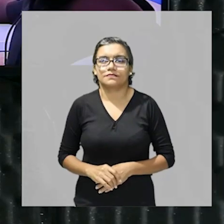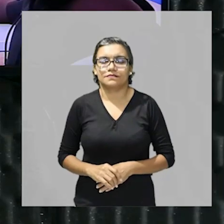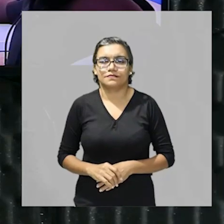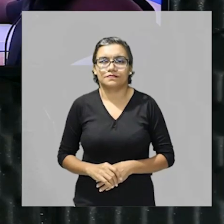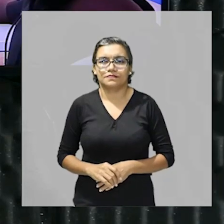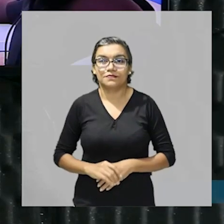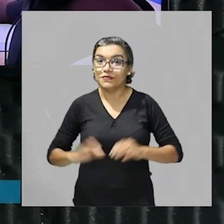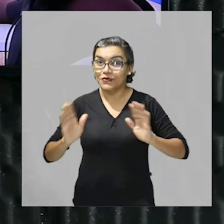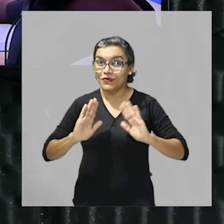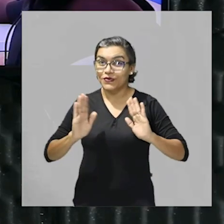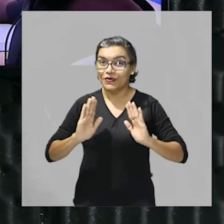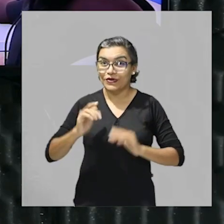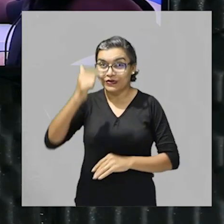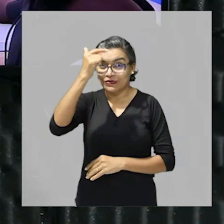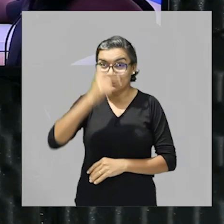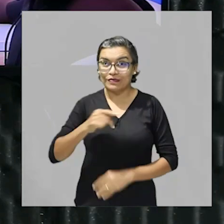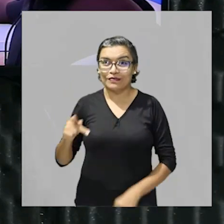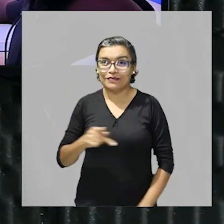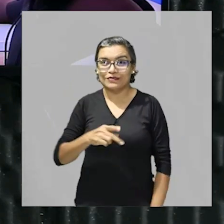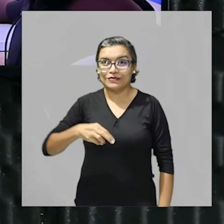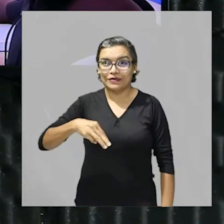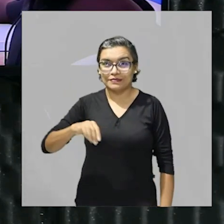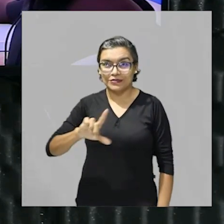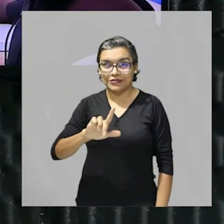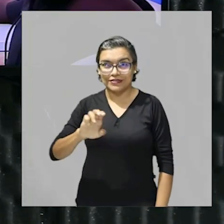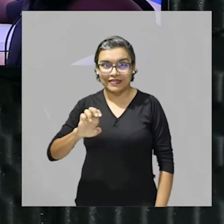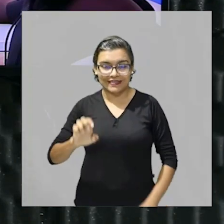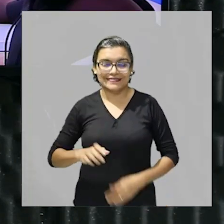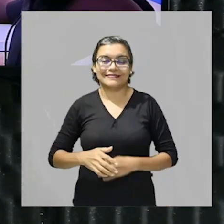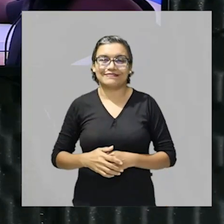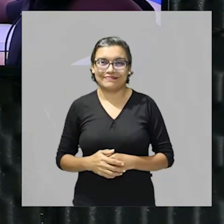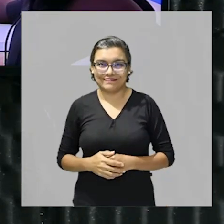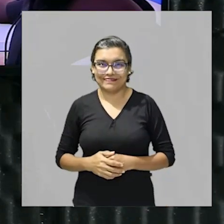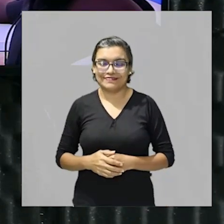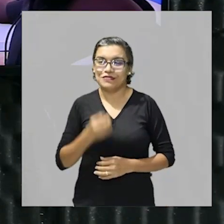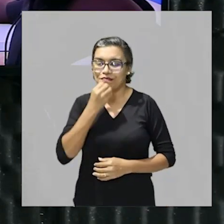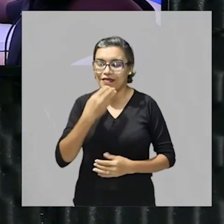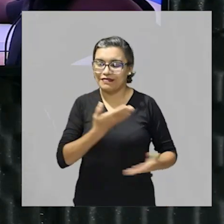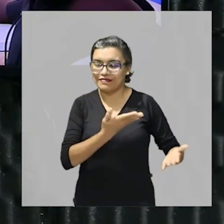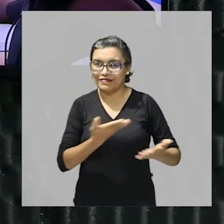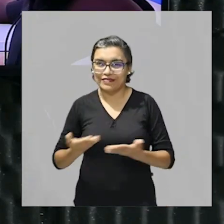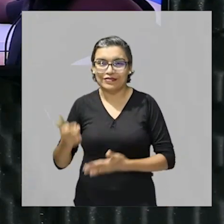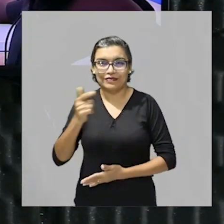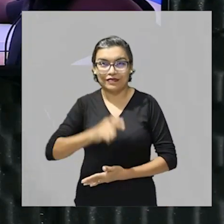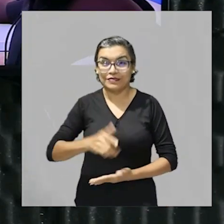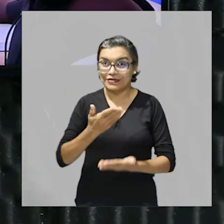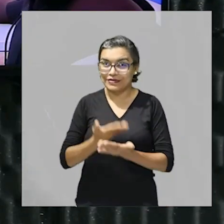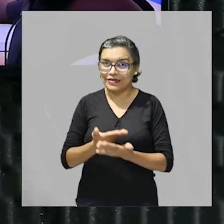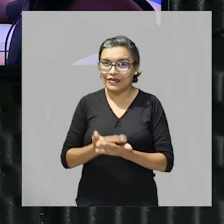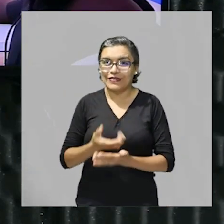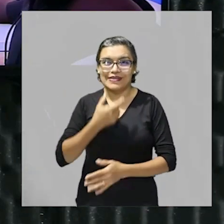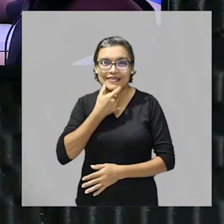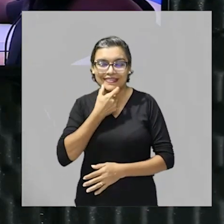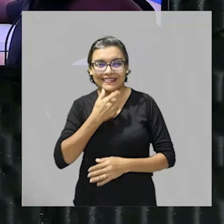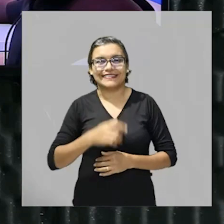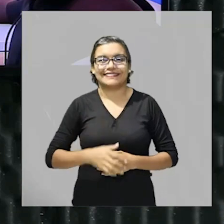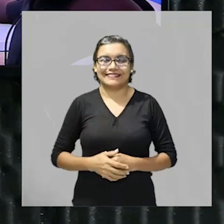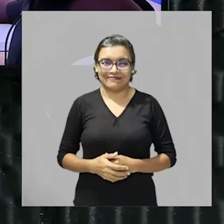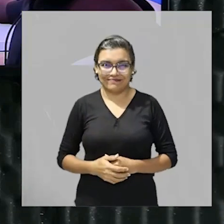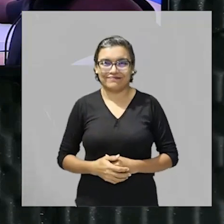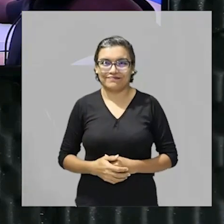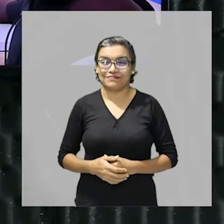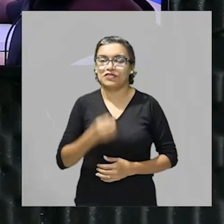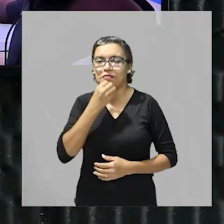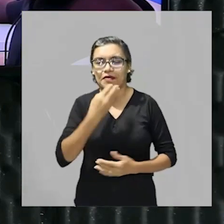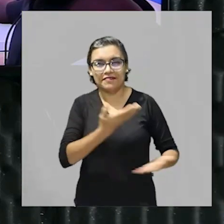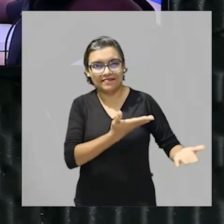Hello everybody, welcome to our English class. I'm teacher Michelle. Olá pessoal, sejam bem-vindos à aula de inglês. Eu sou a professora Michelle e